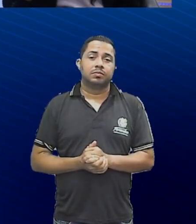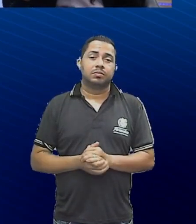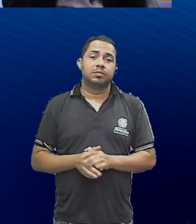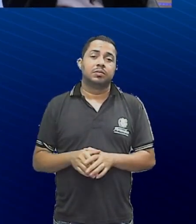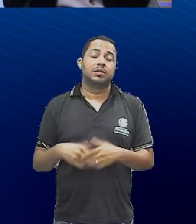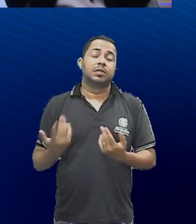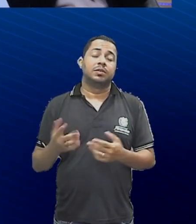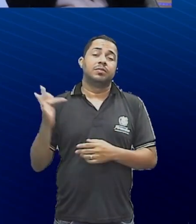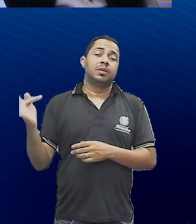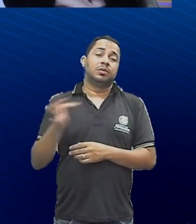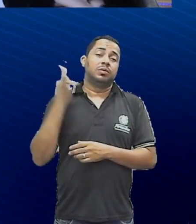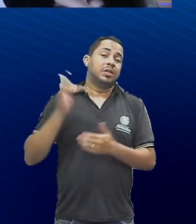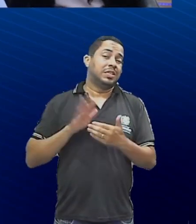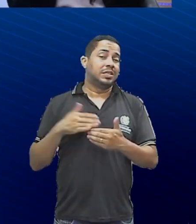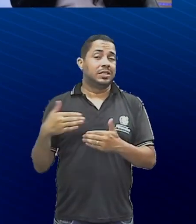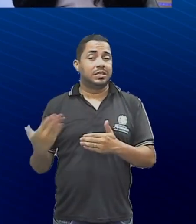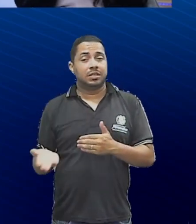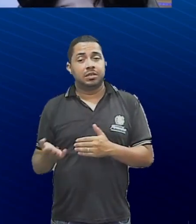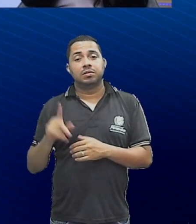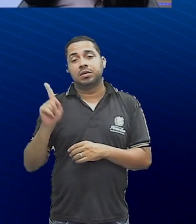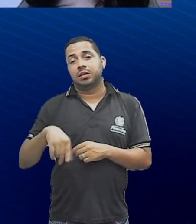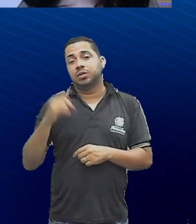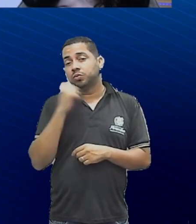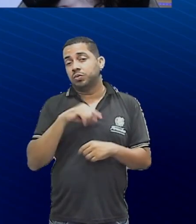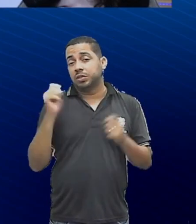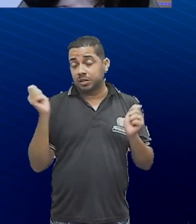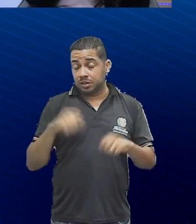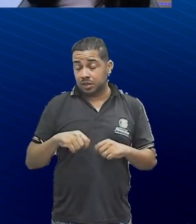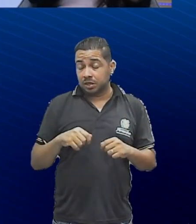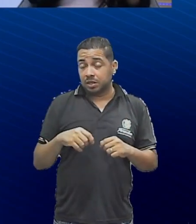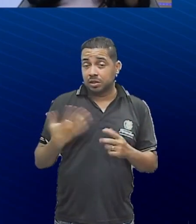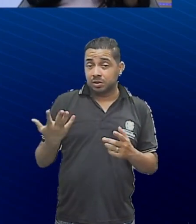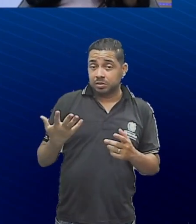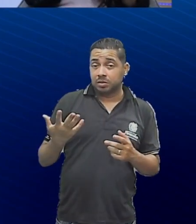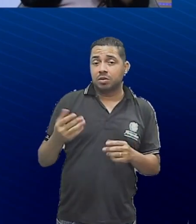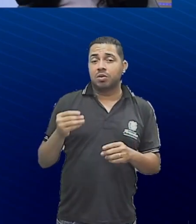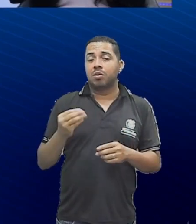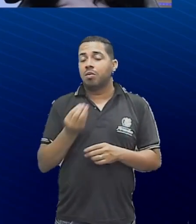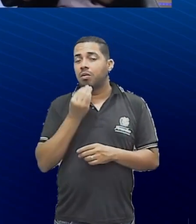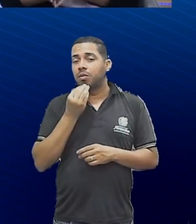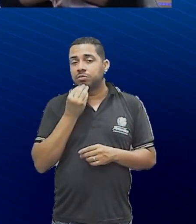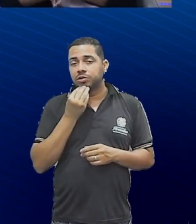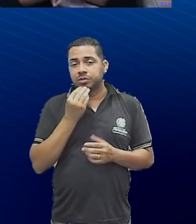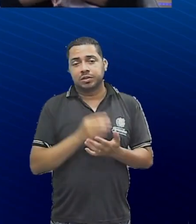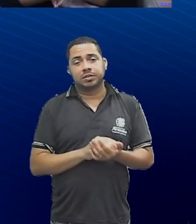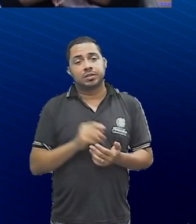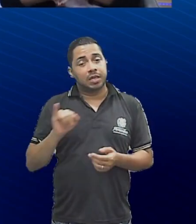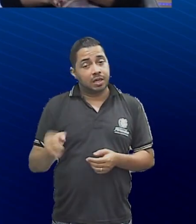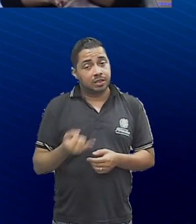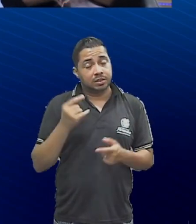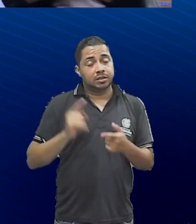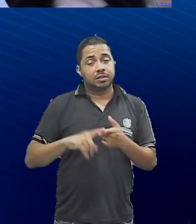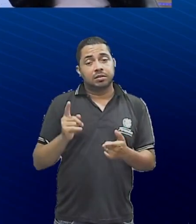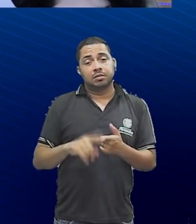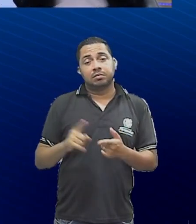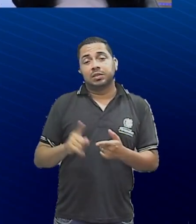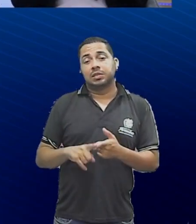E fatores externos são conhecidos como oportunidades e ameaças.